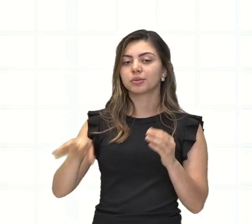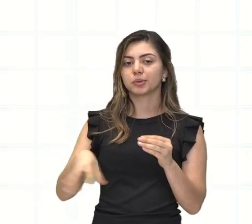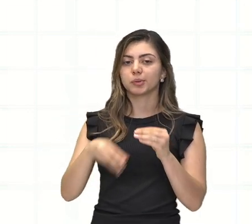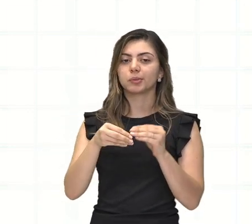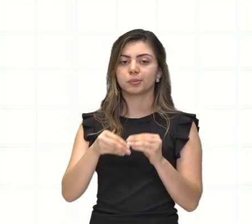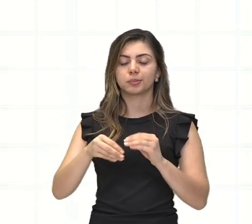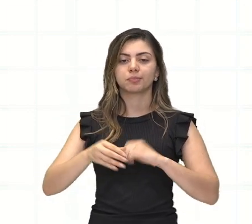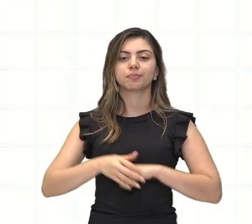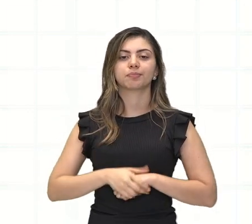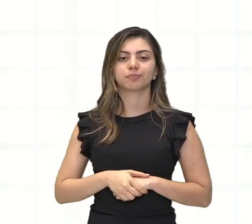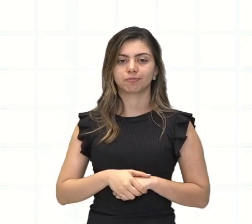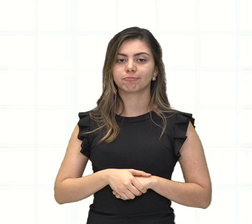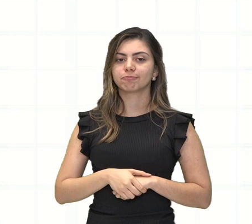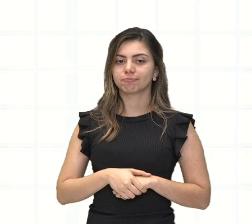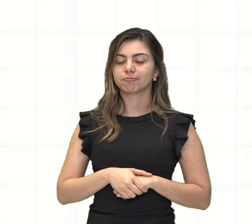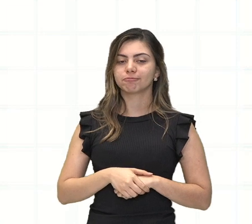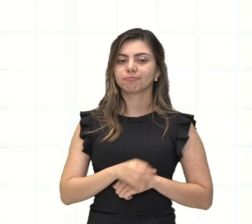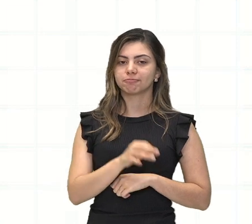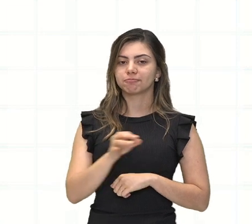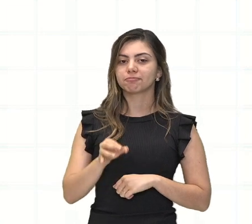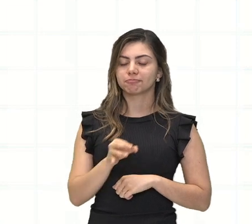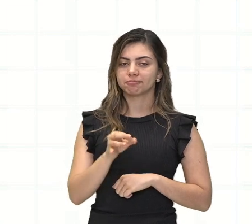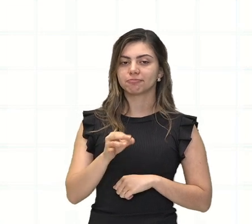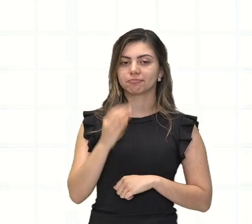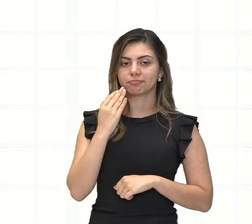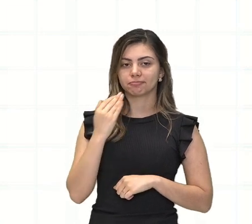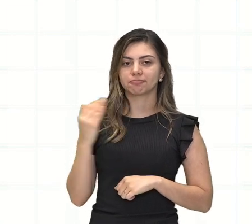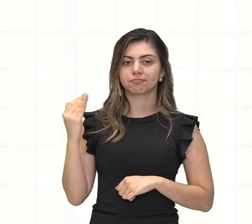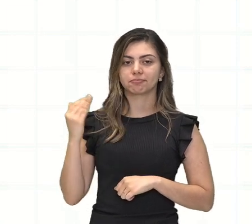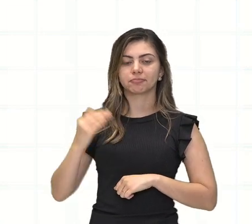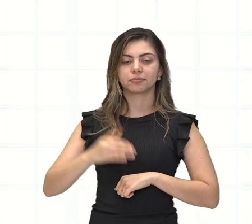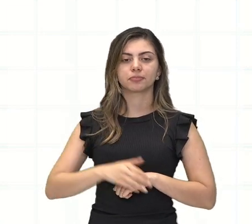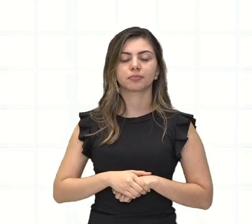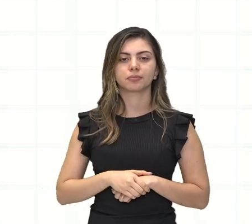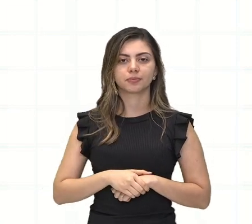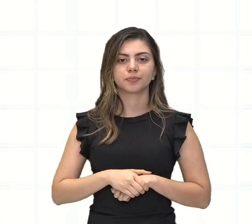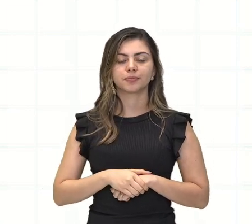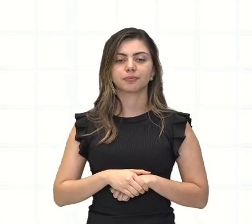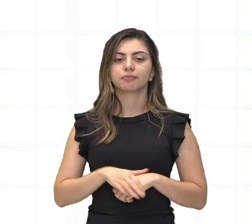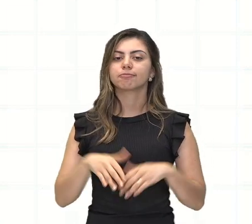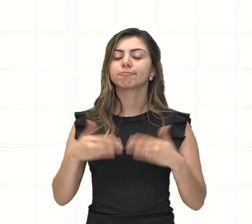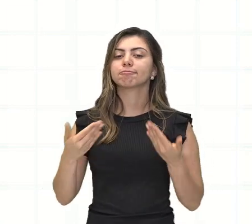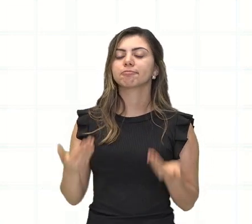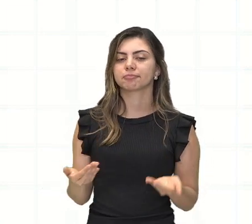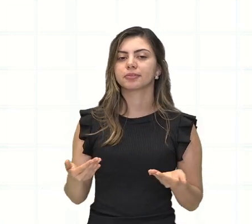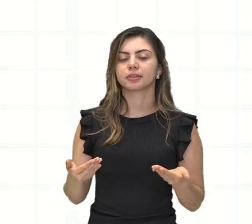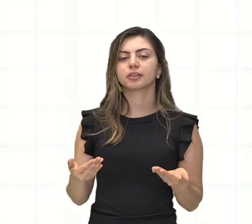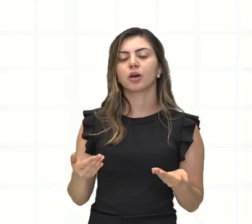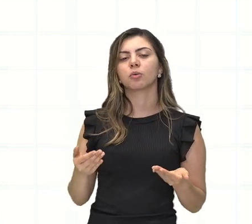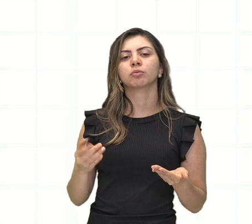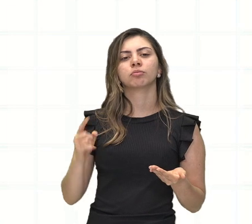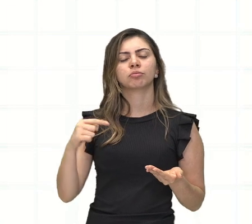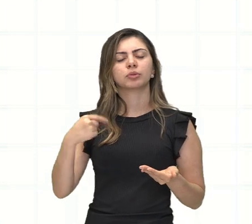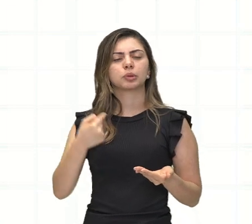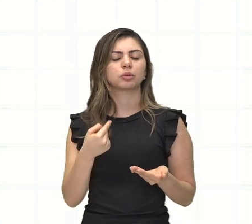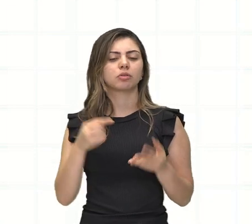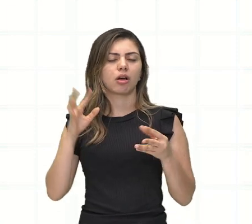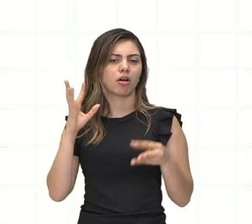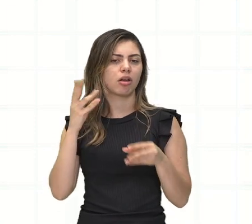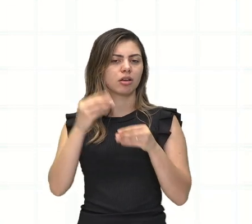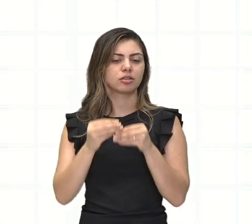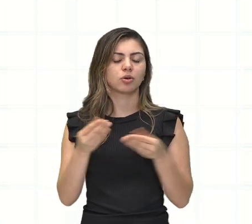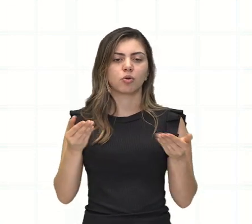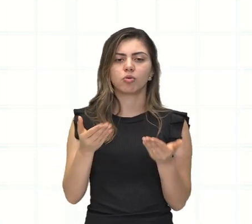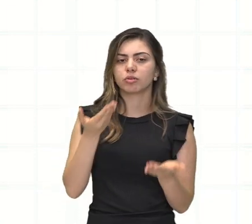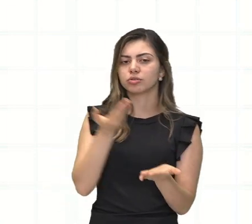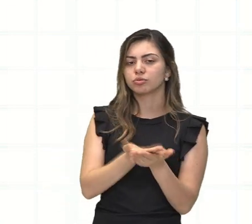como período composto. Certo, turma? Então, basicamente, a nossa aula